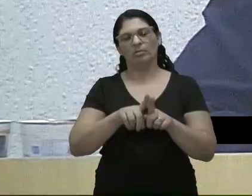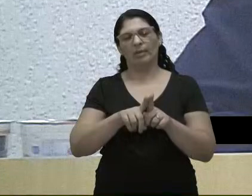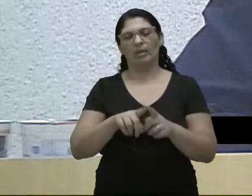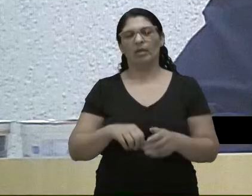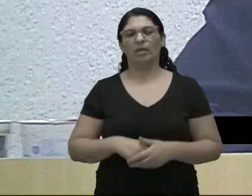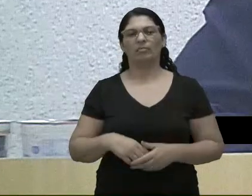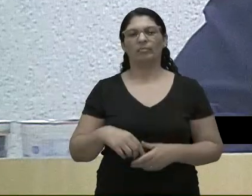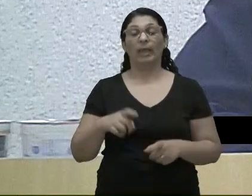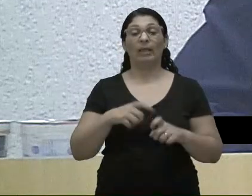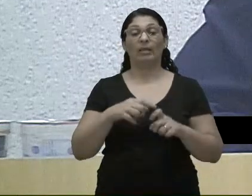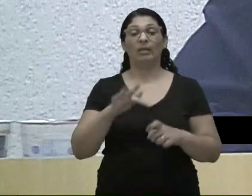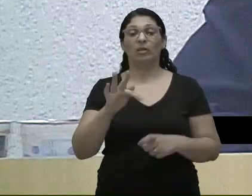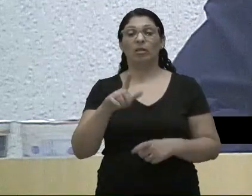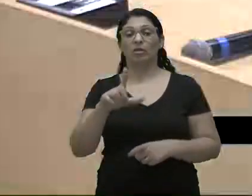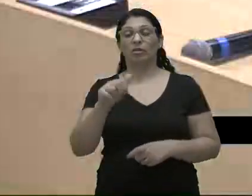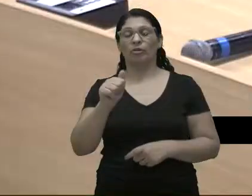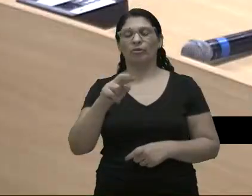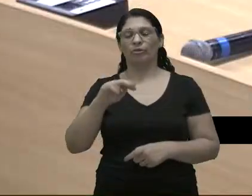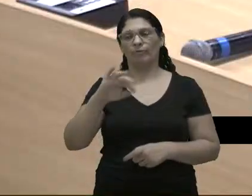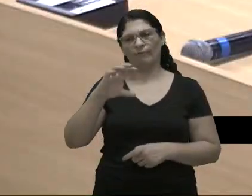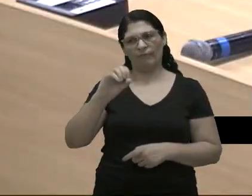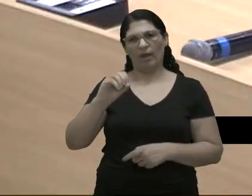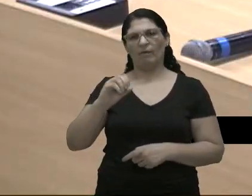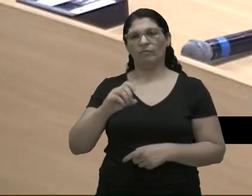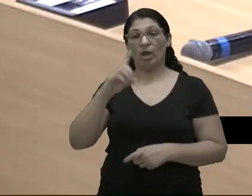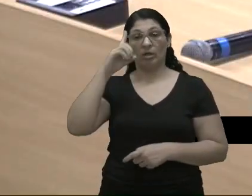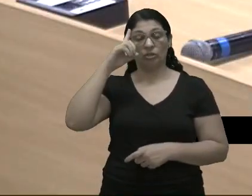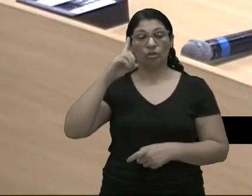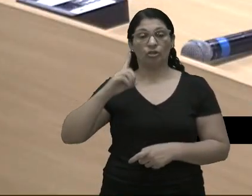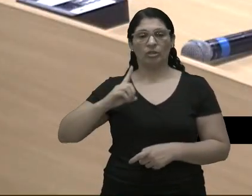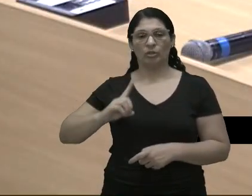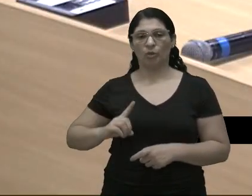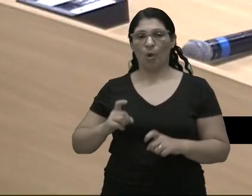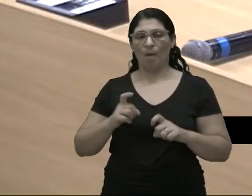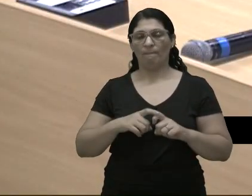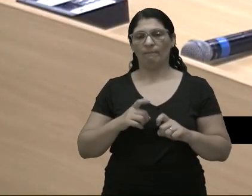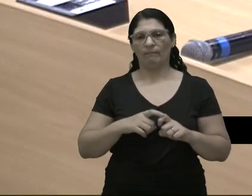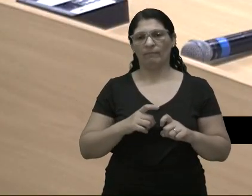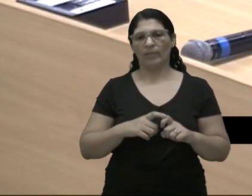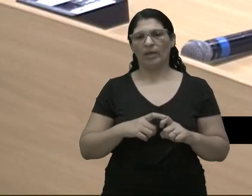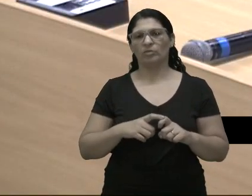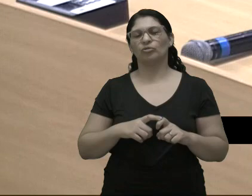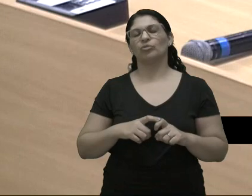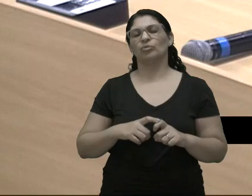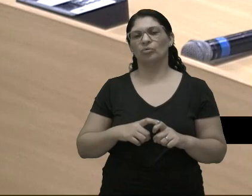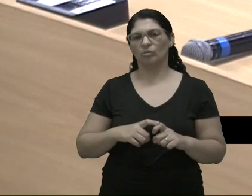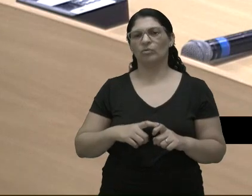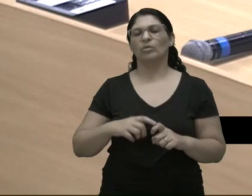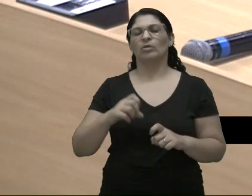Doutor Flávio? Flávio é diretor clínico Santa Helena.